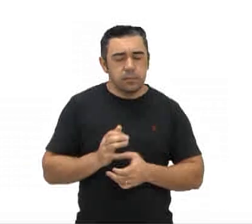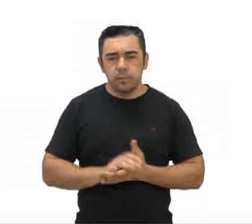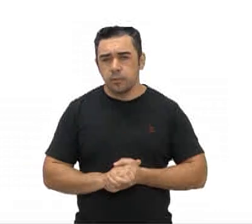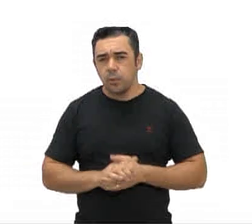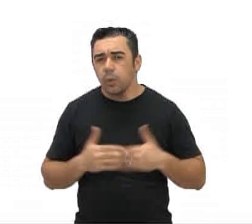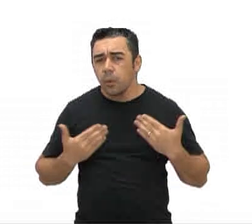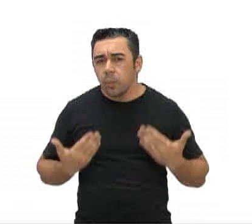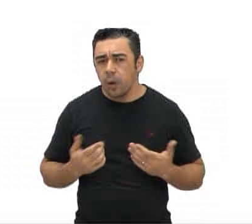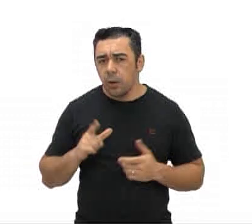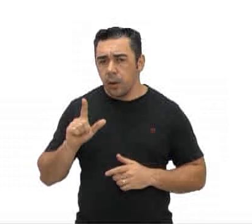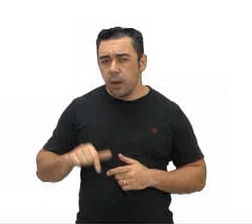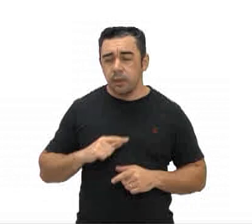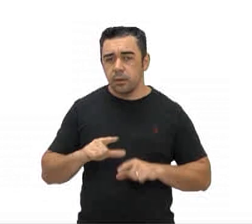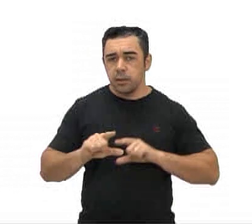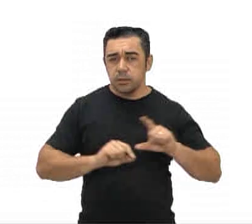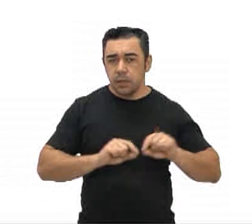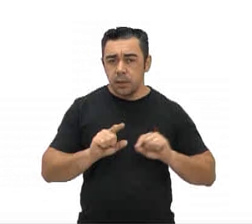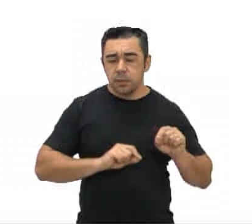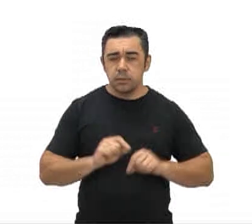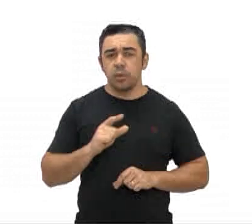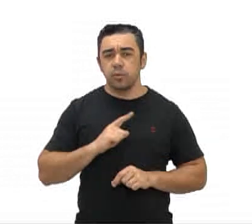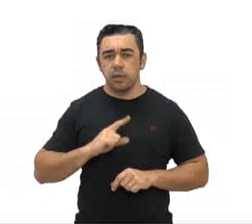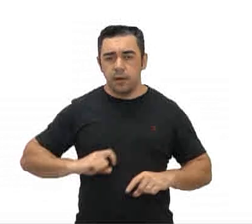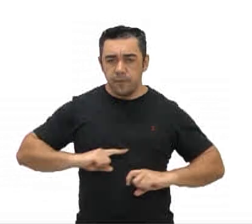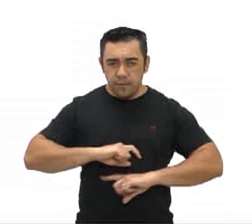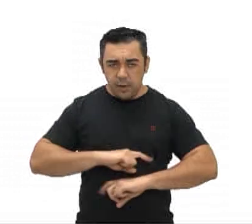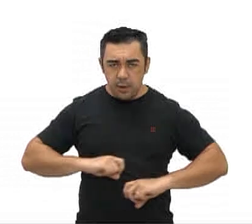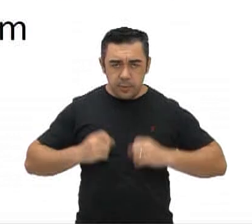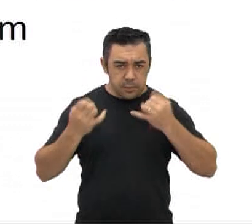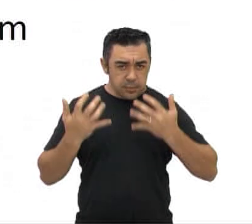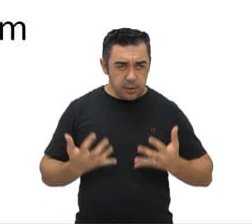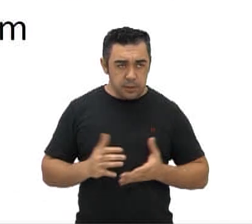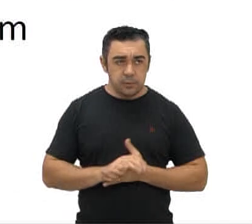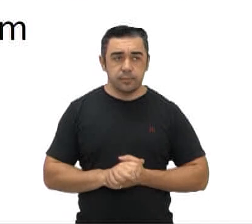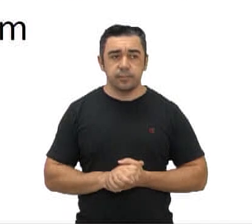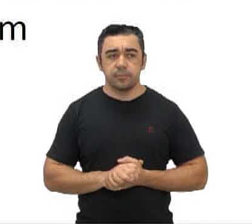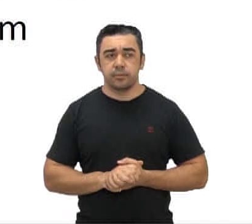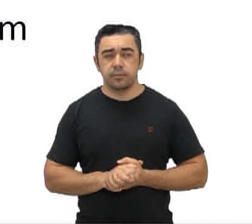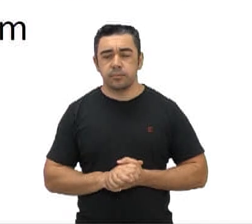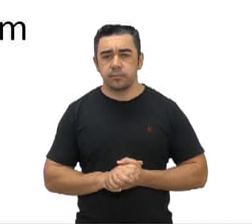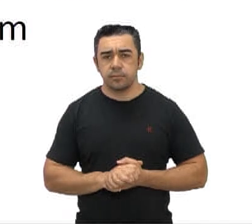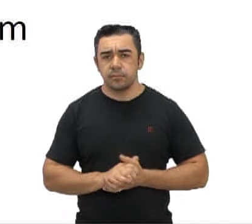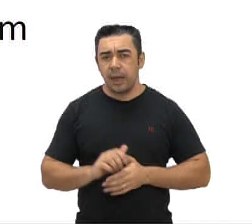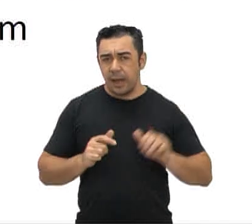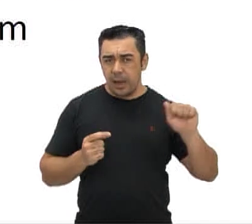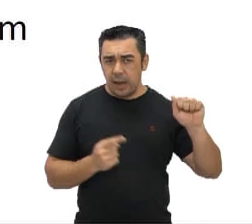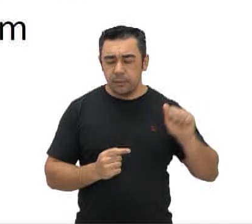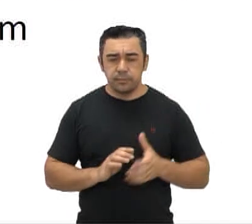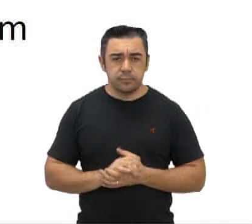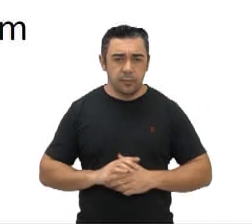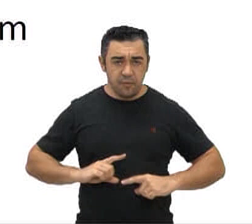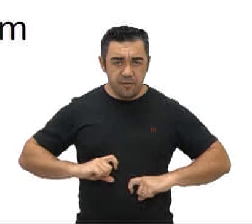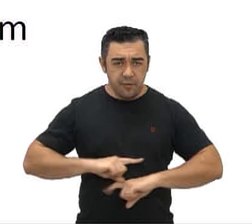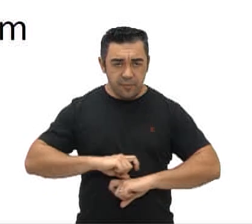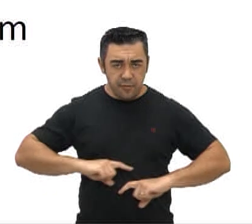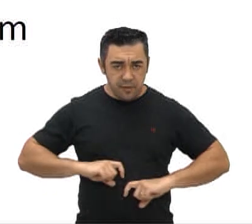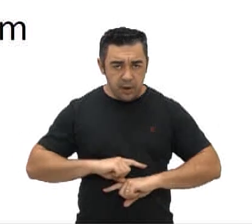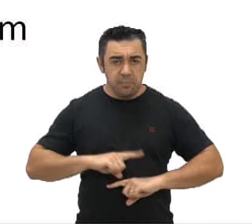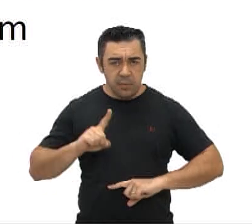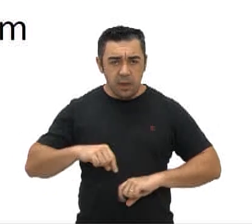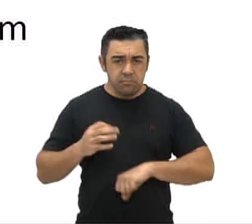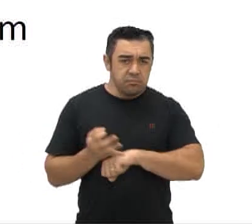Qual é o mecanismo de seleção dos vermes resistentes citados? Vamos ver as alternativas. Letra A. Os vermes